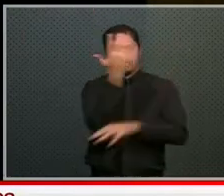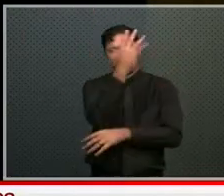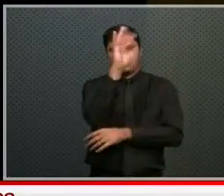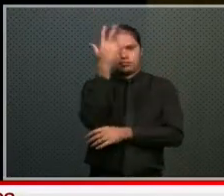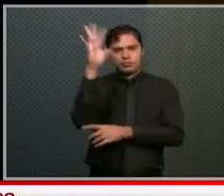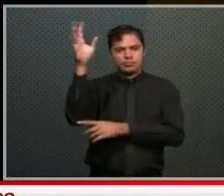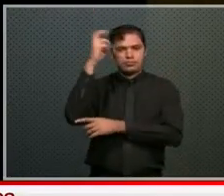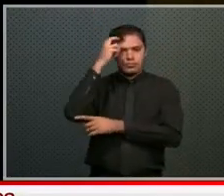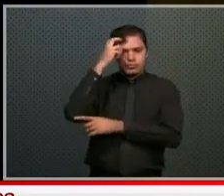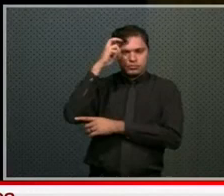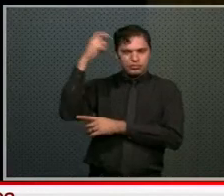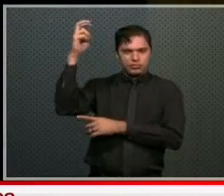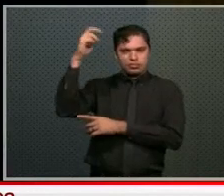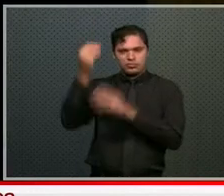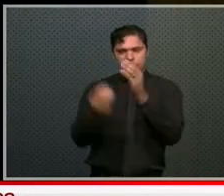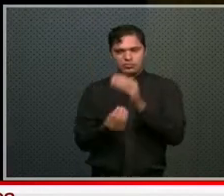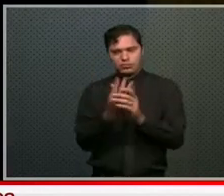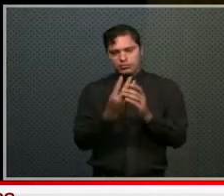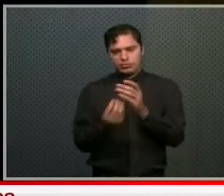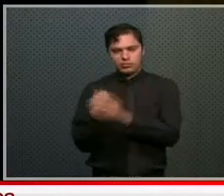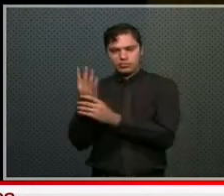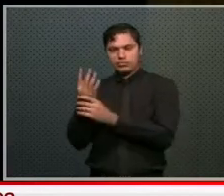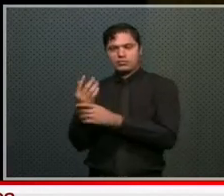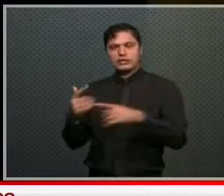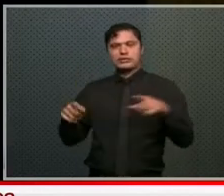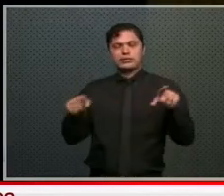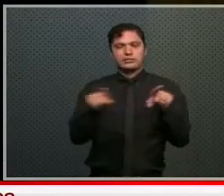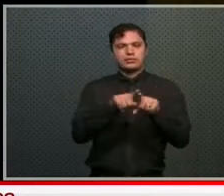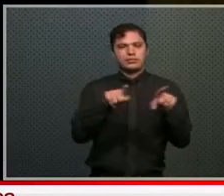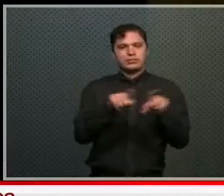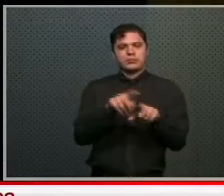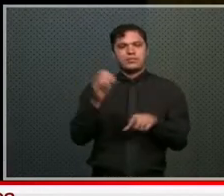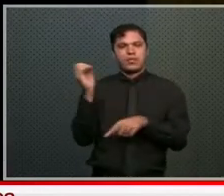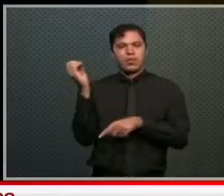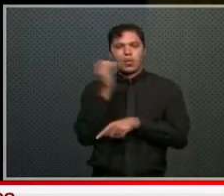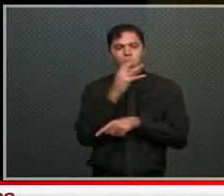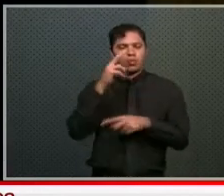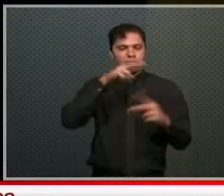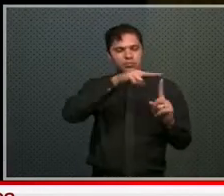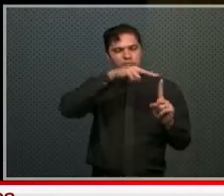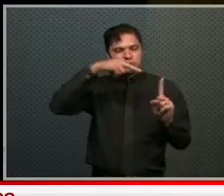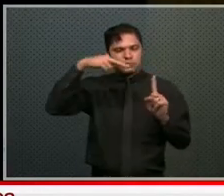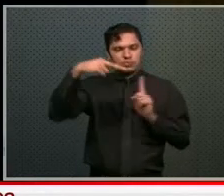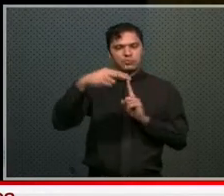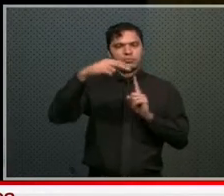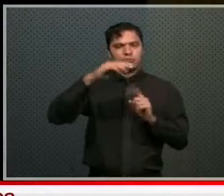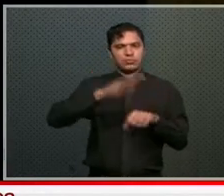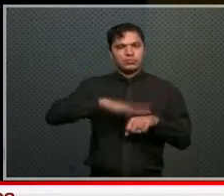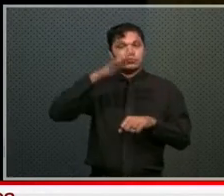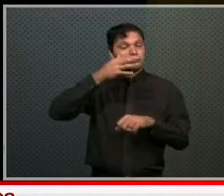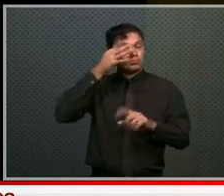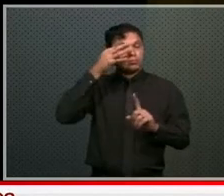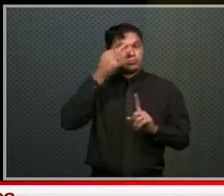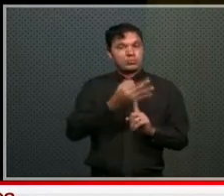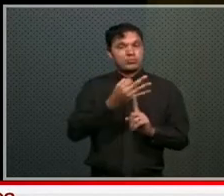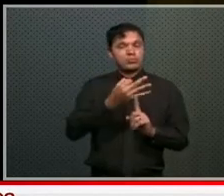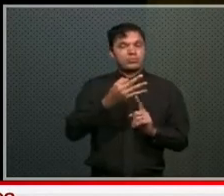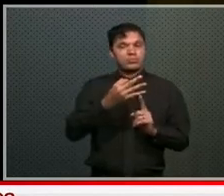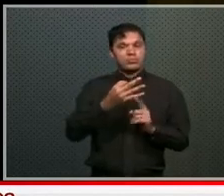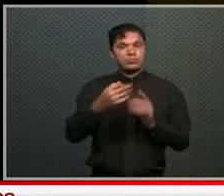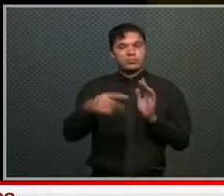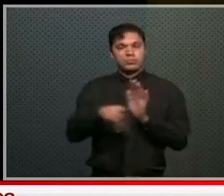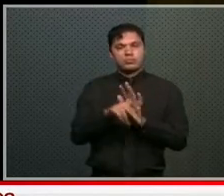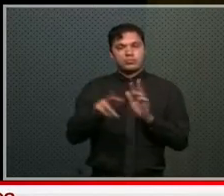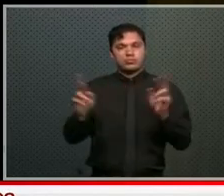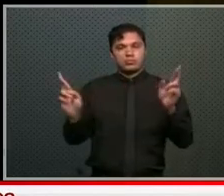culturas e criações e mais recentemente um olhar cada vez mais atento é viver para